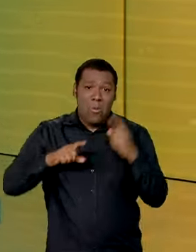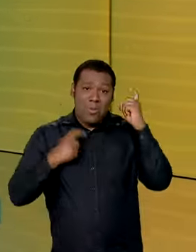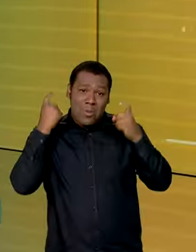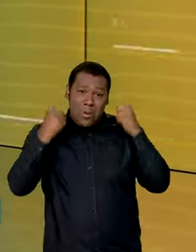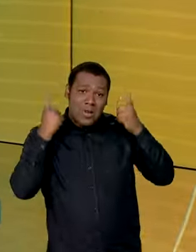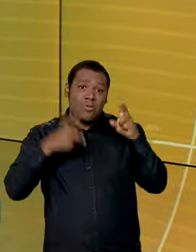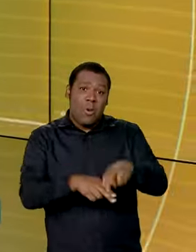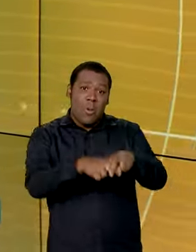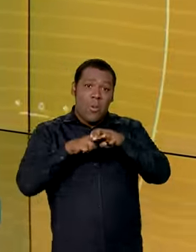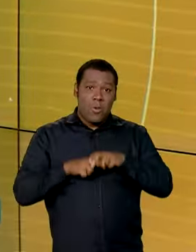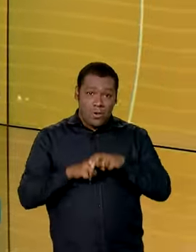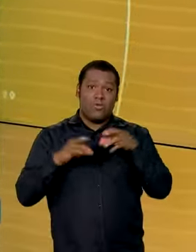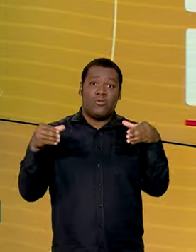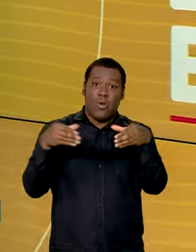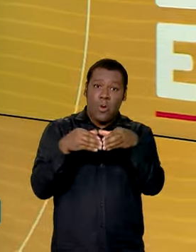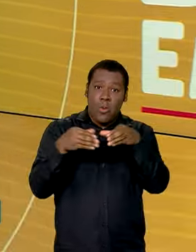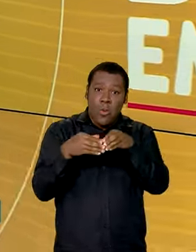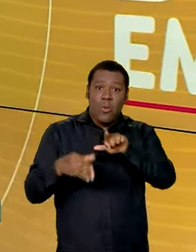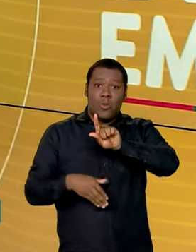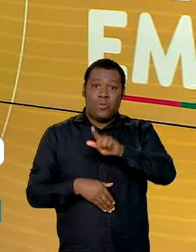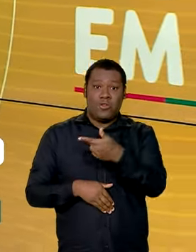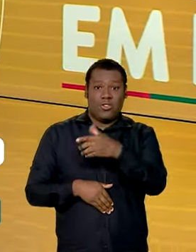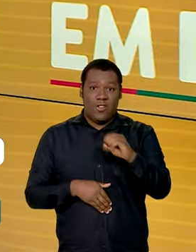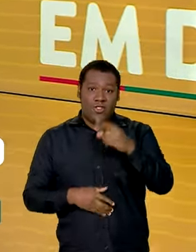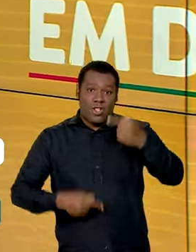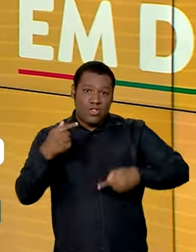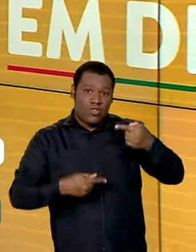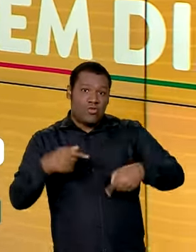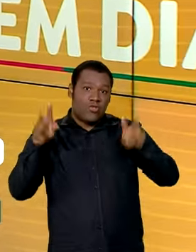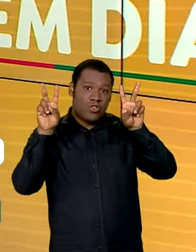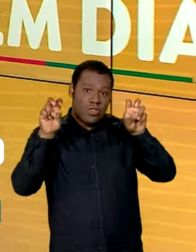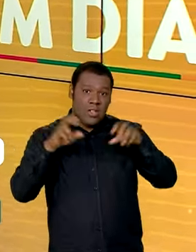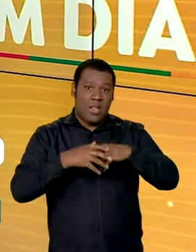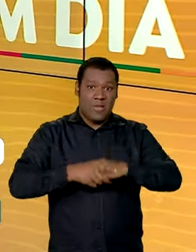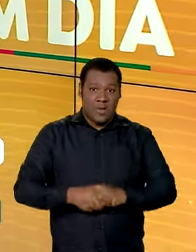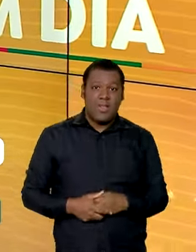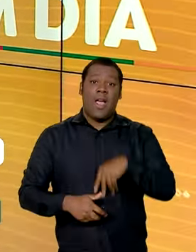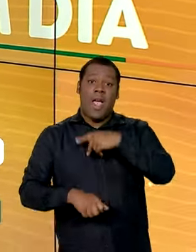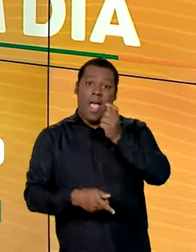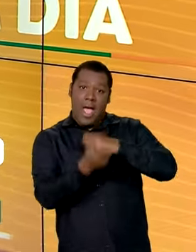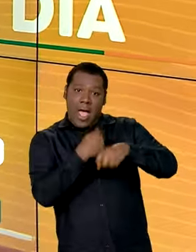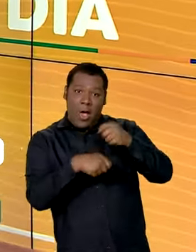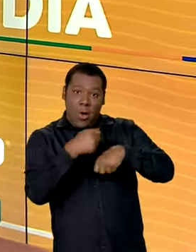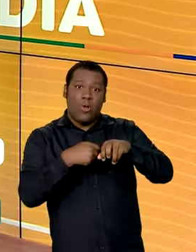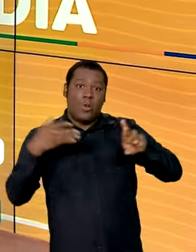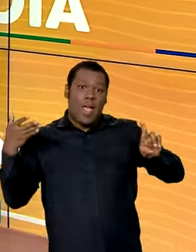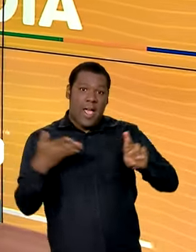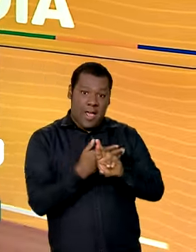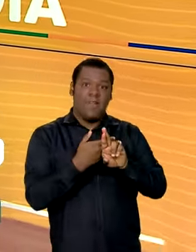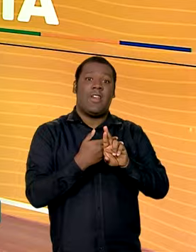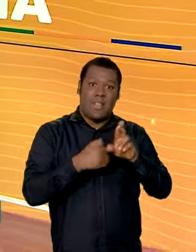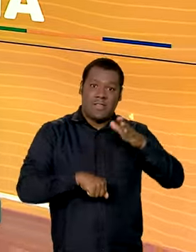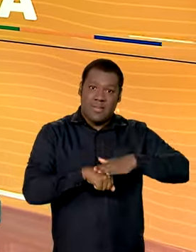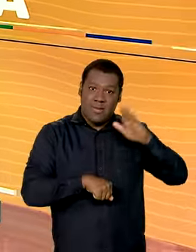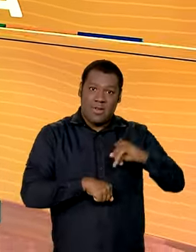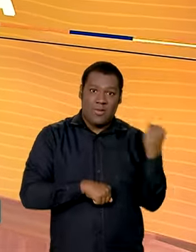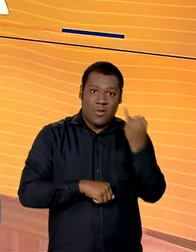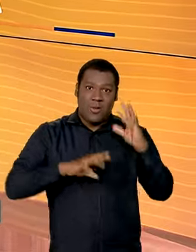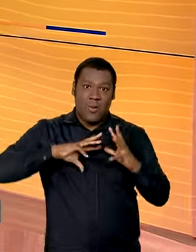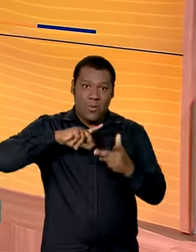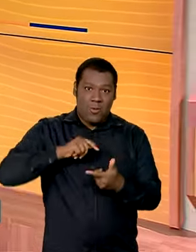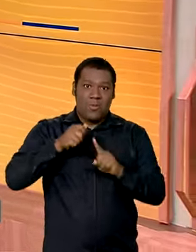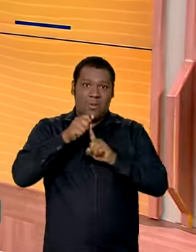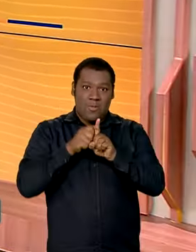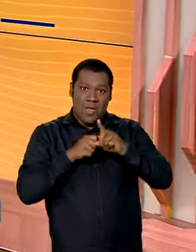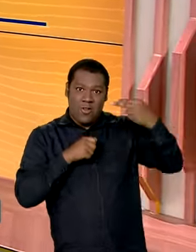isso, estará no centro dos debates do G20, o encontro das maiores economias do planeta, que ocorre em novembro aqui no